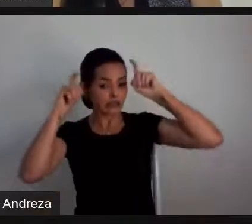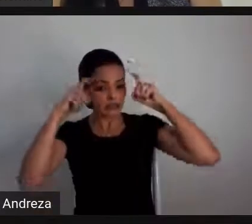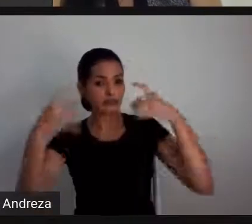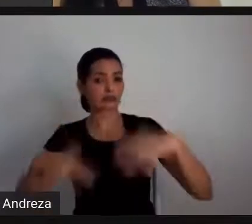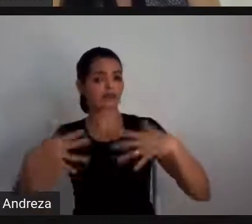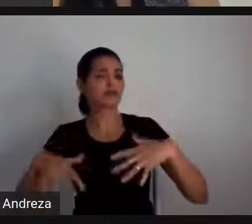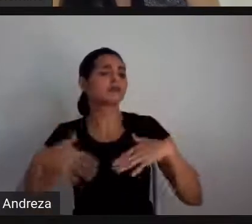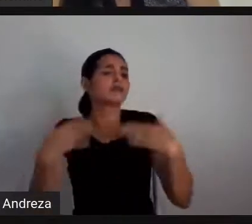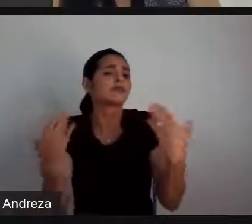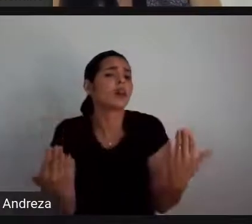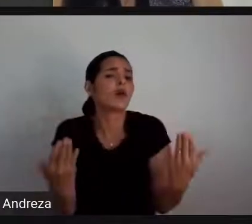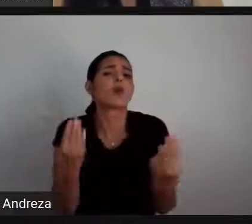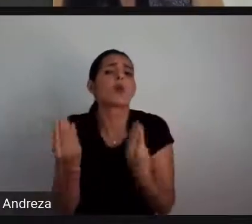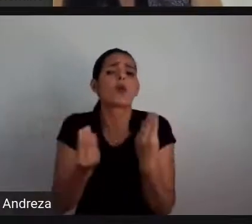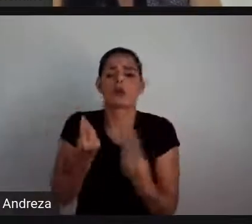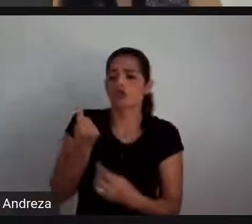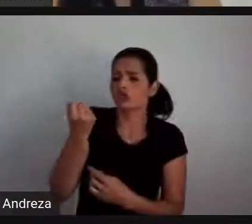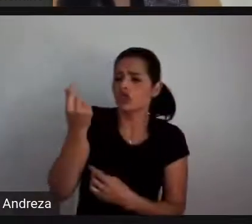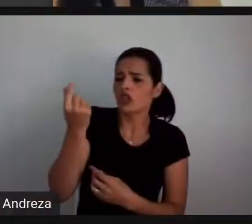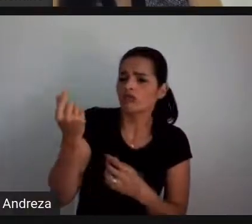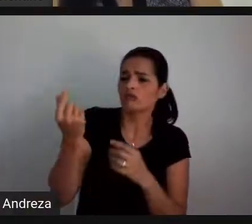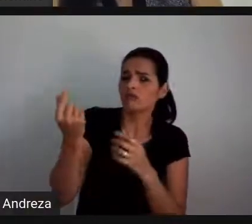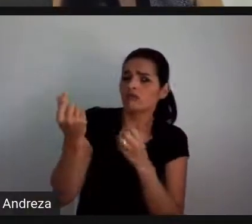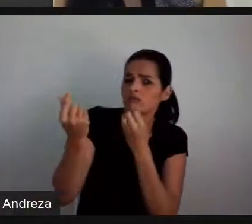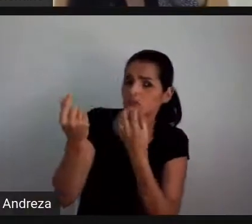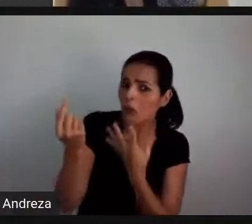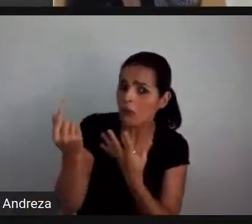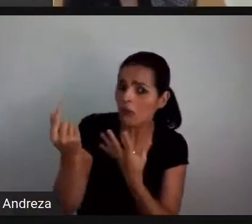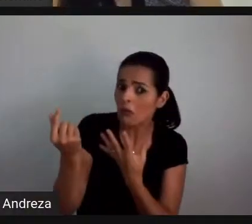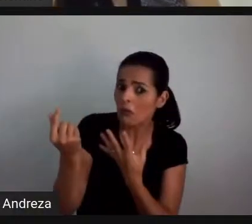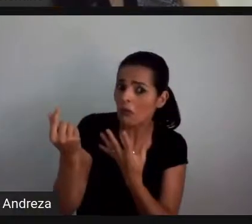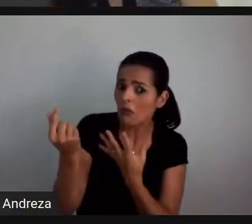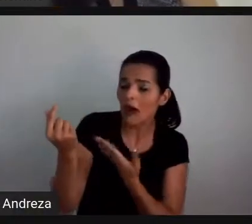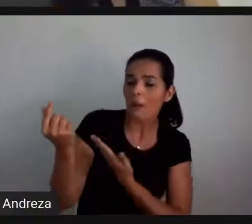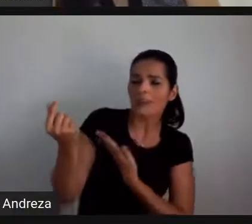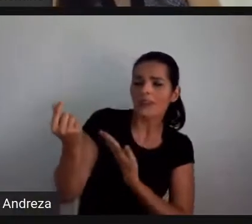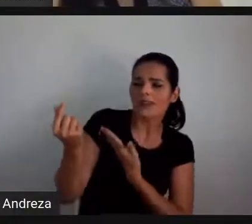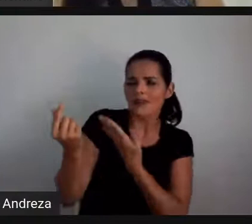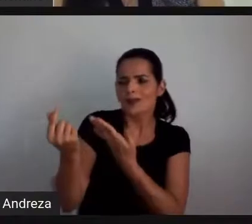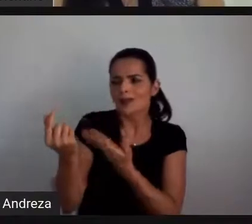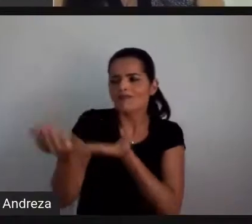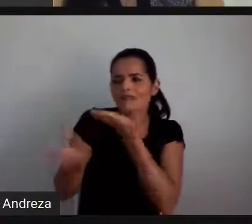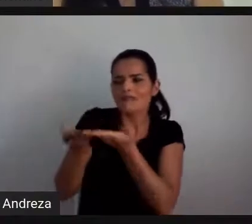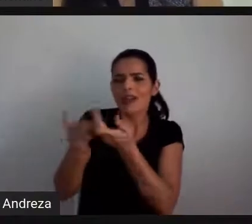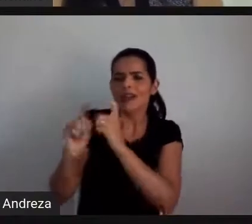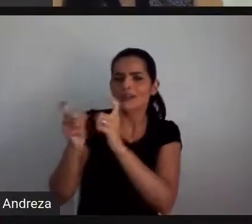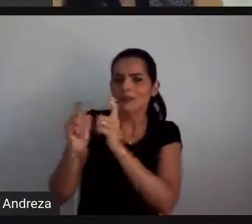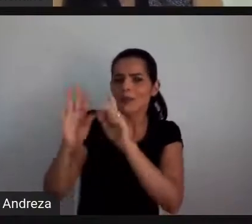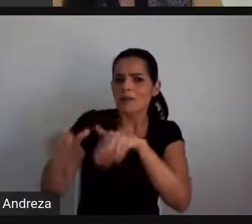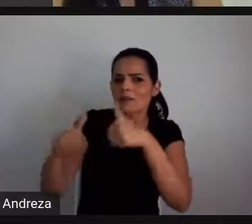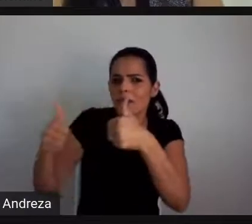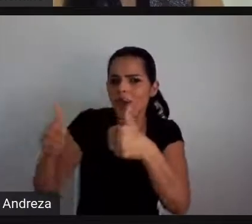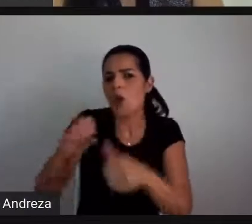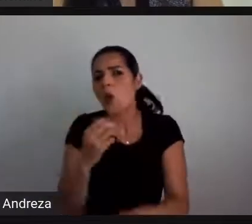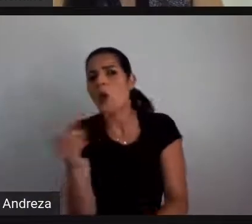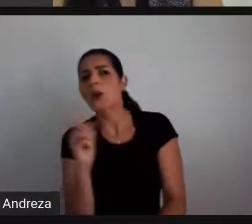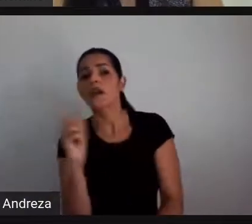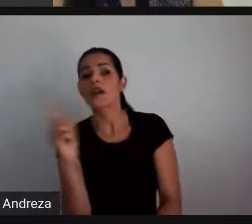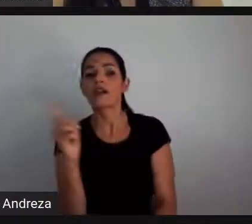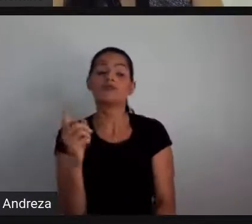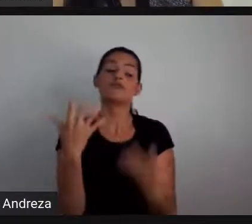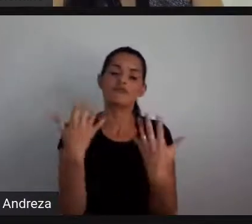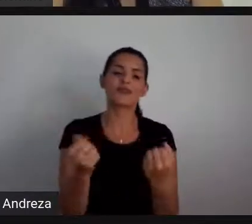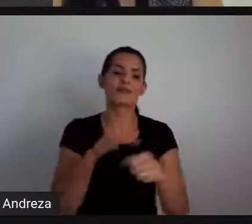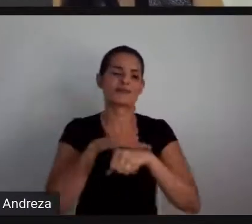Como é que está essa relação sua com o dinheiro? Você é amigo ou não é amigo do dinheiro? Vamos conversar um pouco com os nossos especialistas